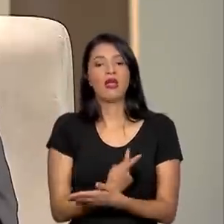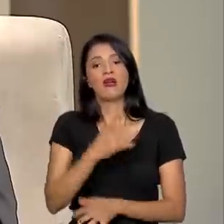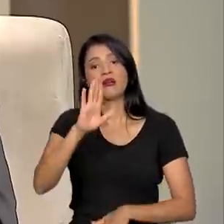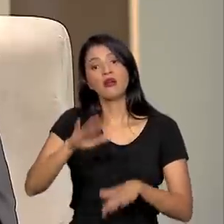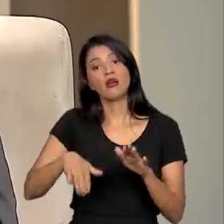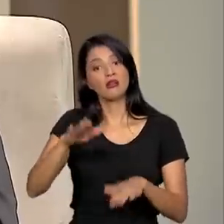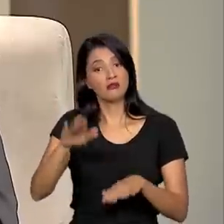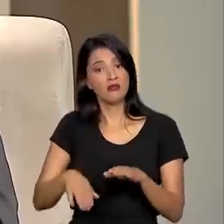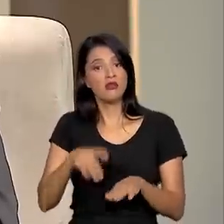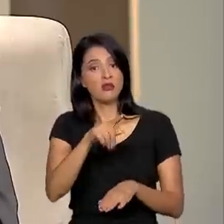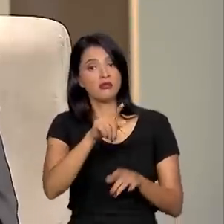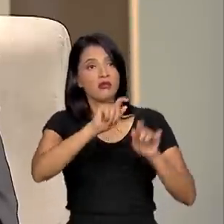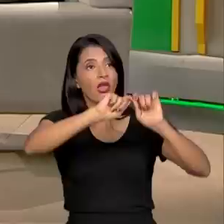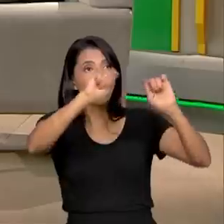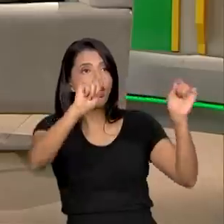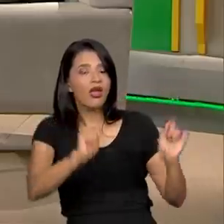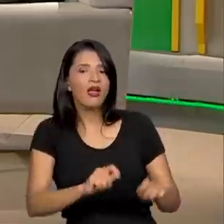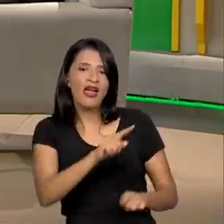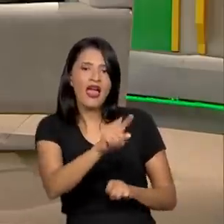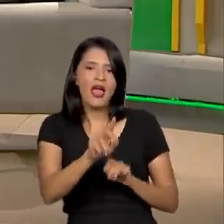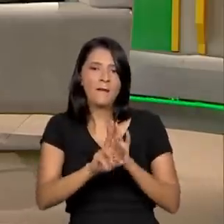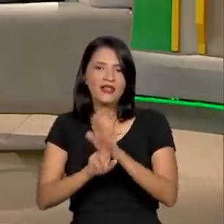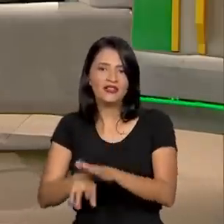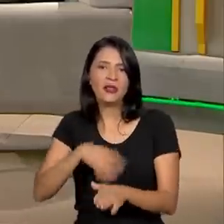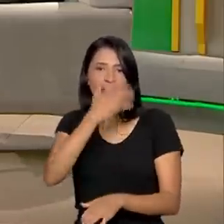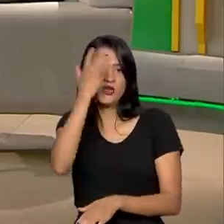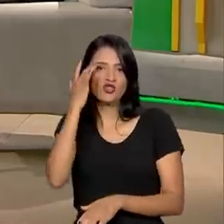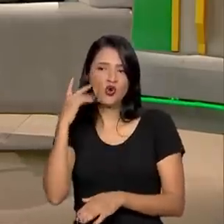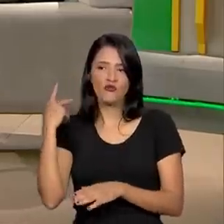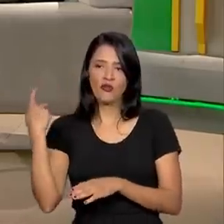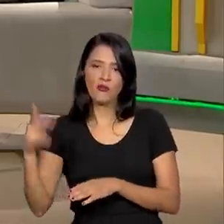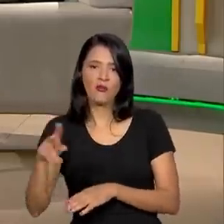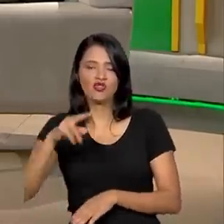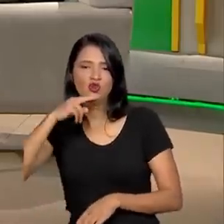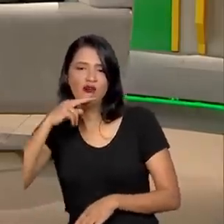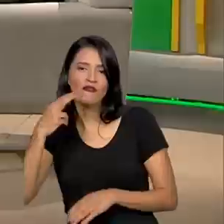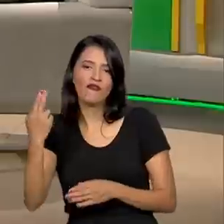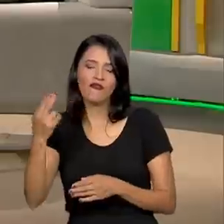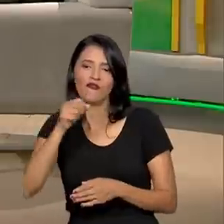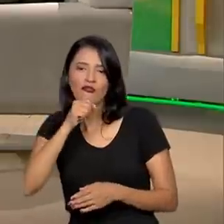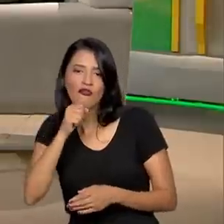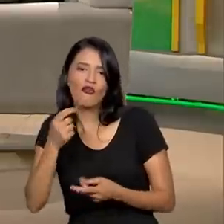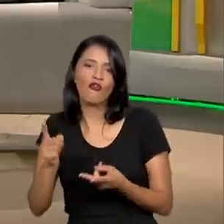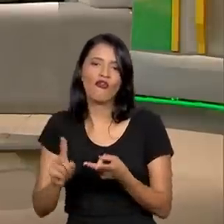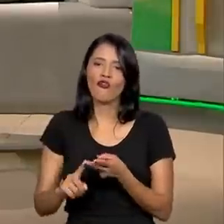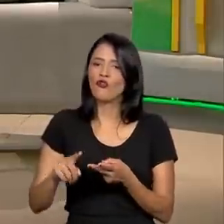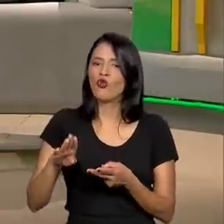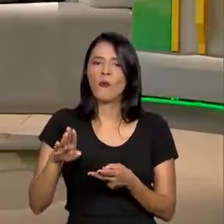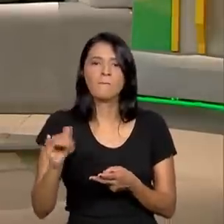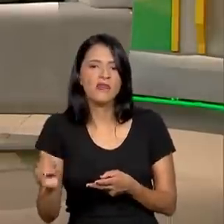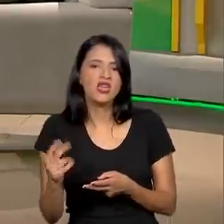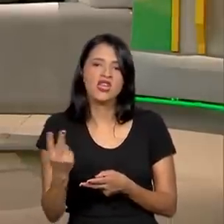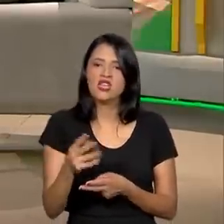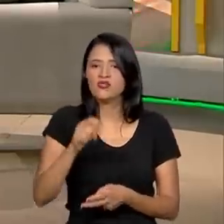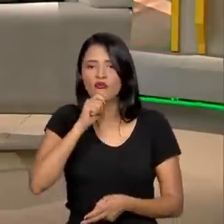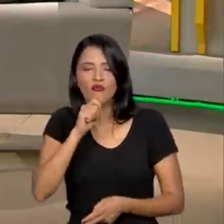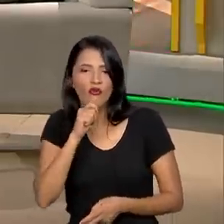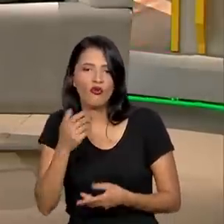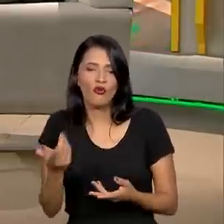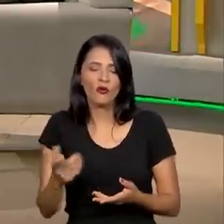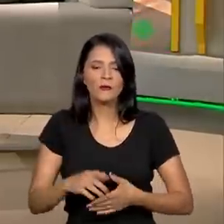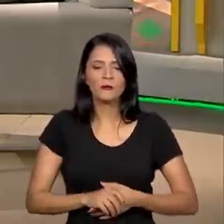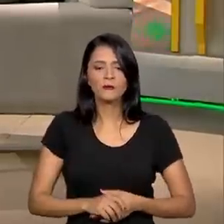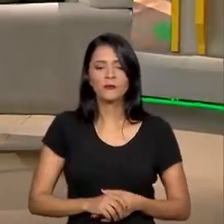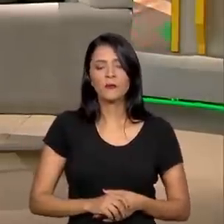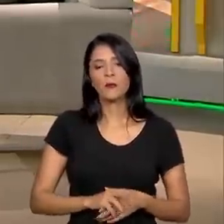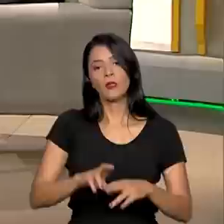vezes aquele monumento representa alguém que foi coetâneo do seu avô, do seu bisavô e que conviveu com aquilo. É por isso que o trabalho do